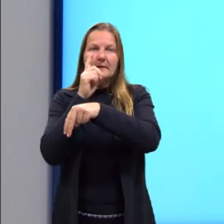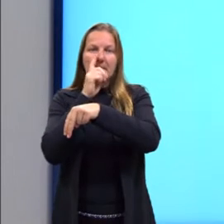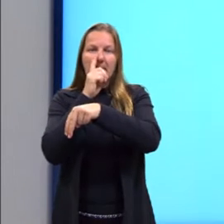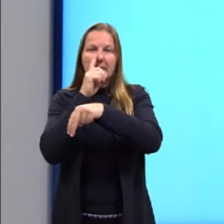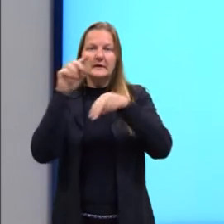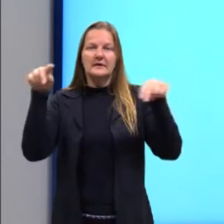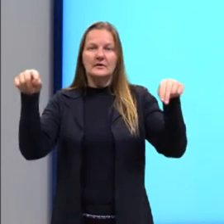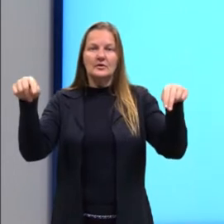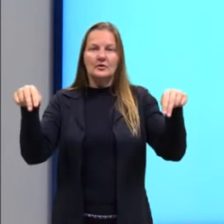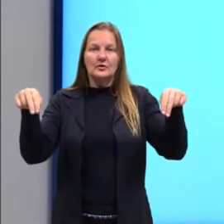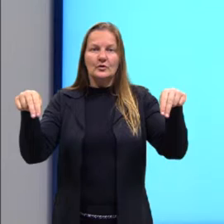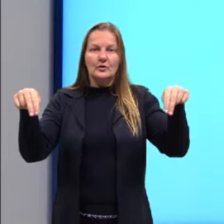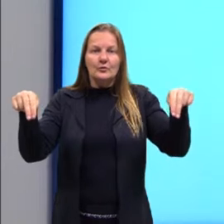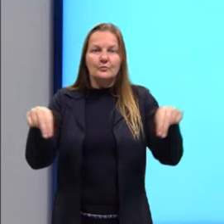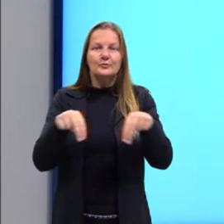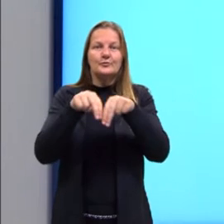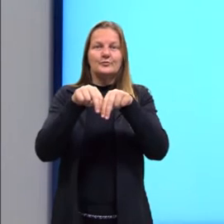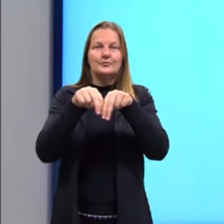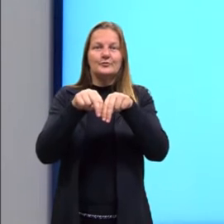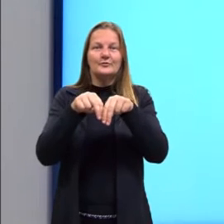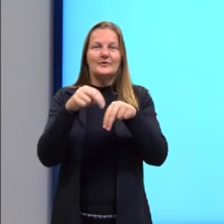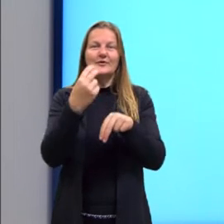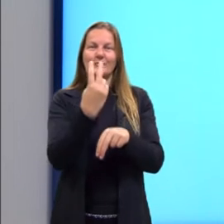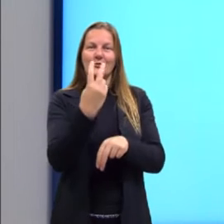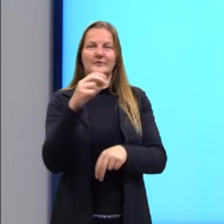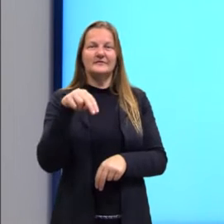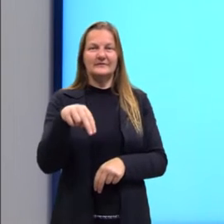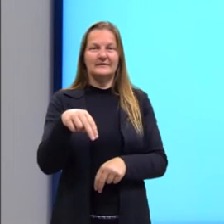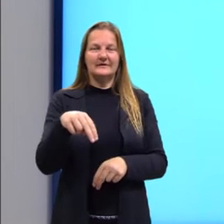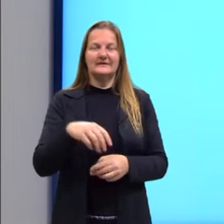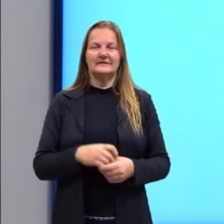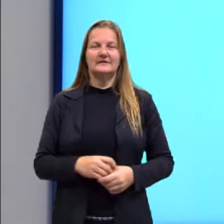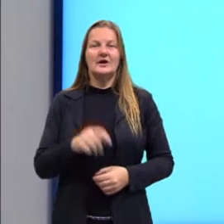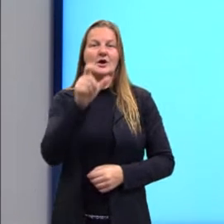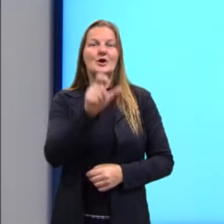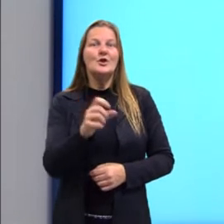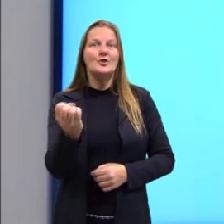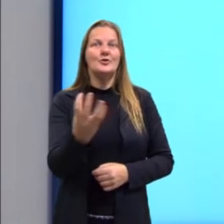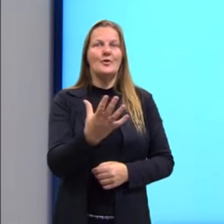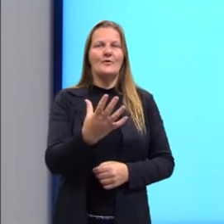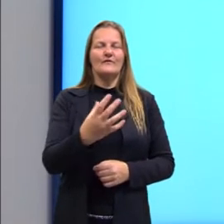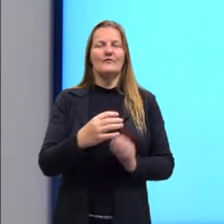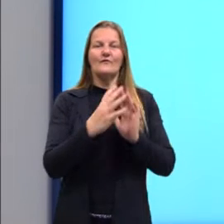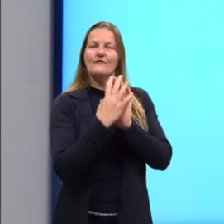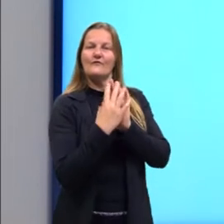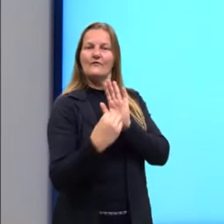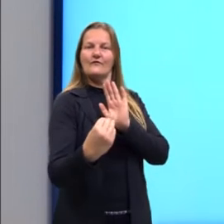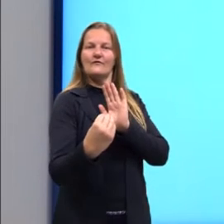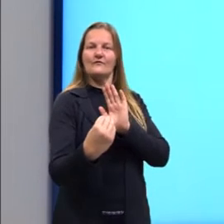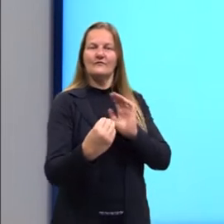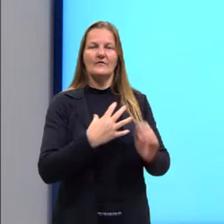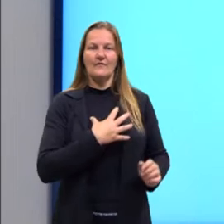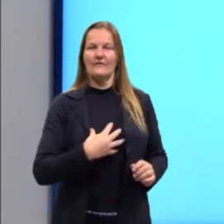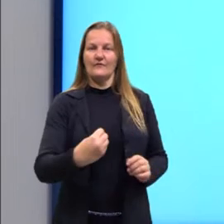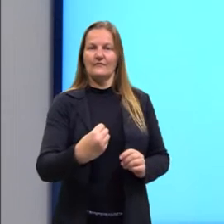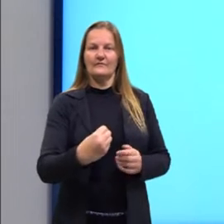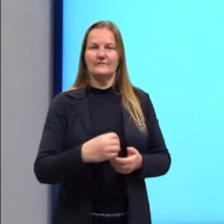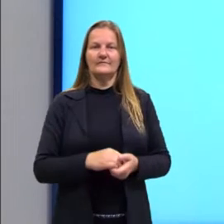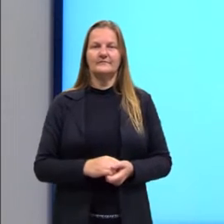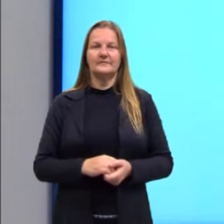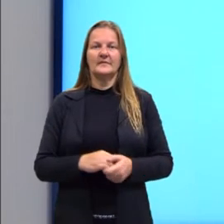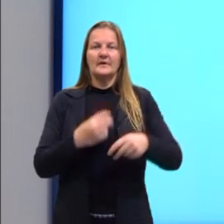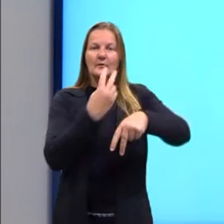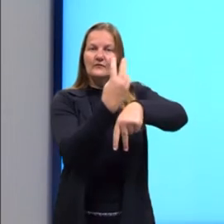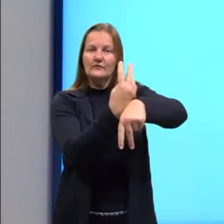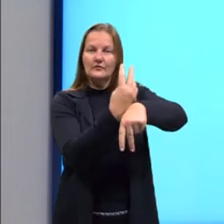mãe vice-versa e forma-se o indivíduo 2 m com dois pares cromossômicos né um